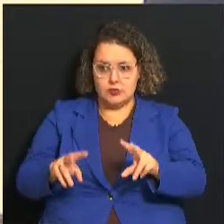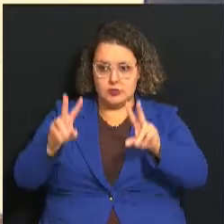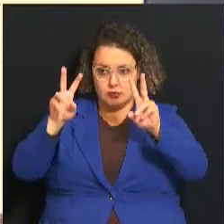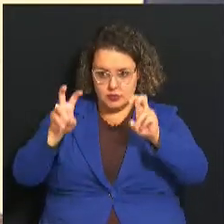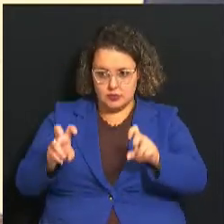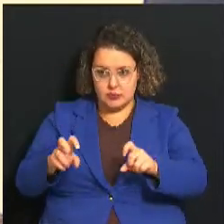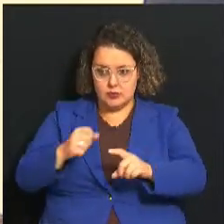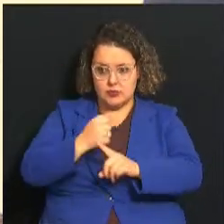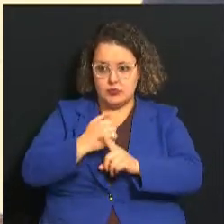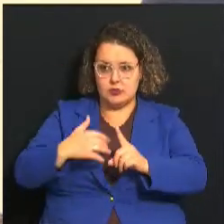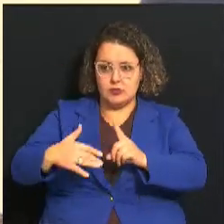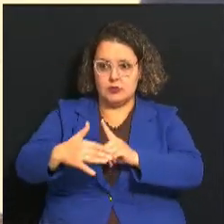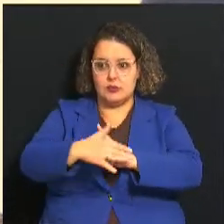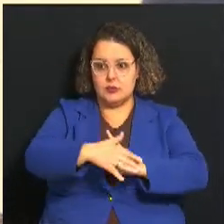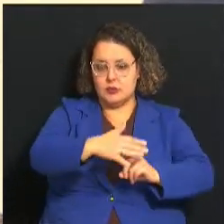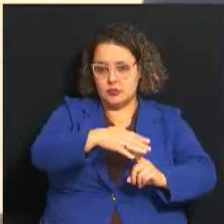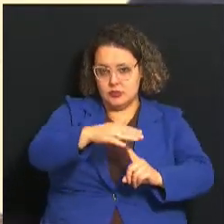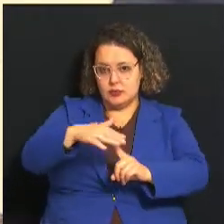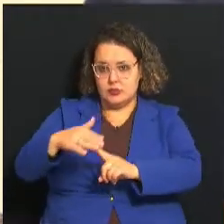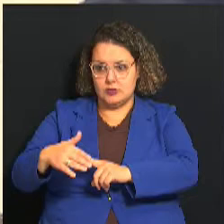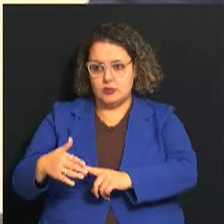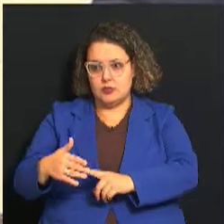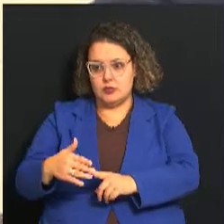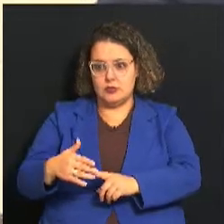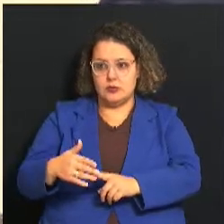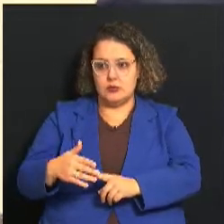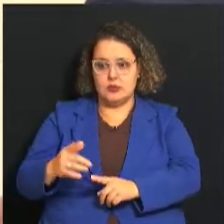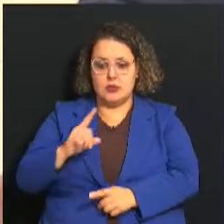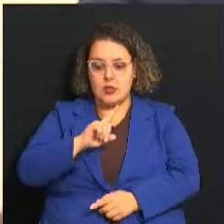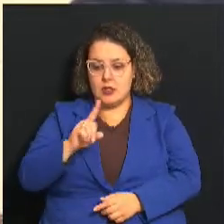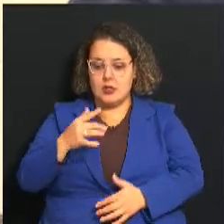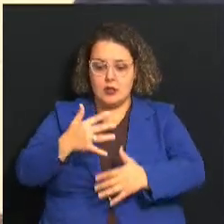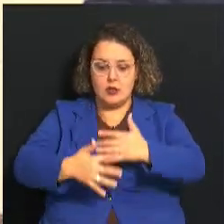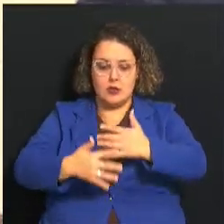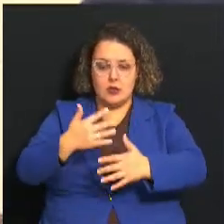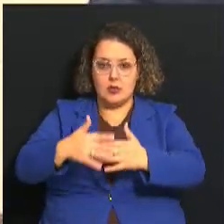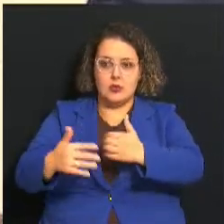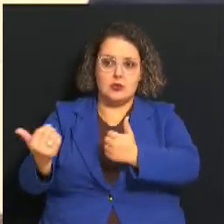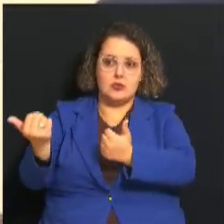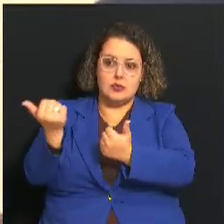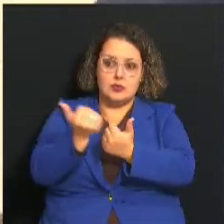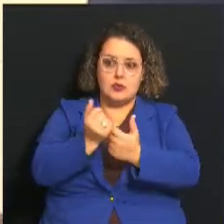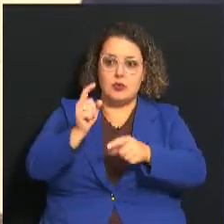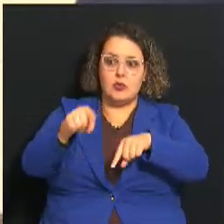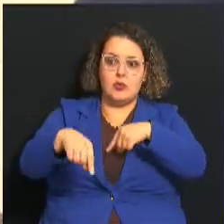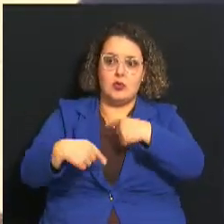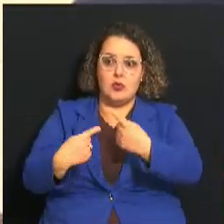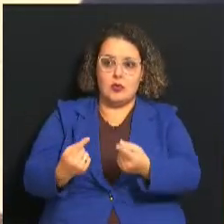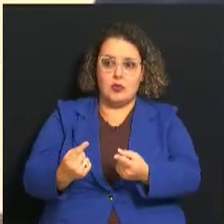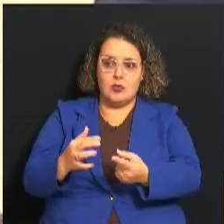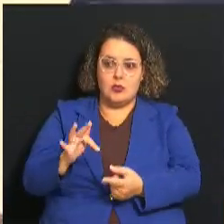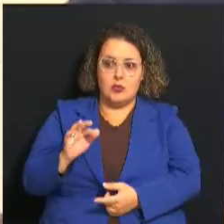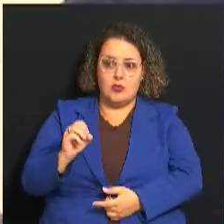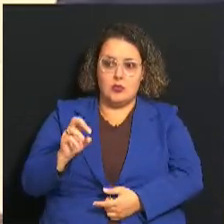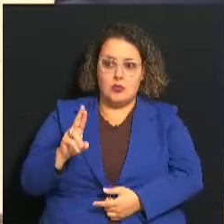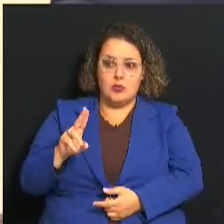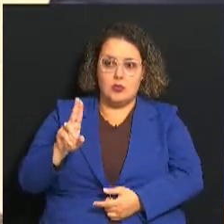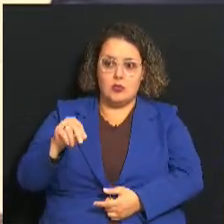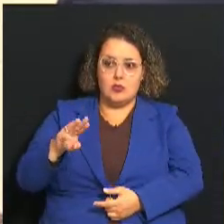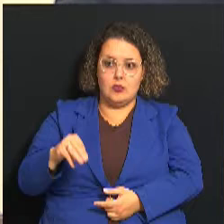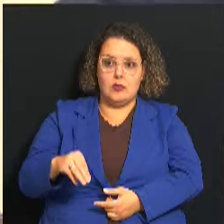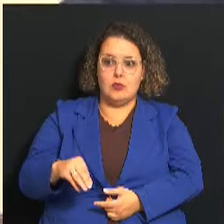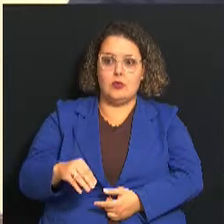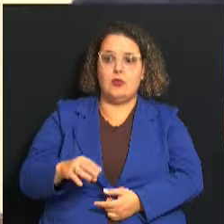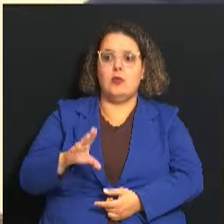socioambientais, vamos dizer assim, sem querer interferir ou substituir outros fóruns existentes, como o próprio